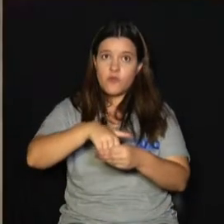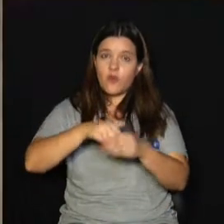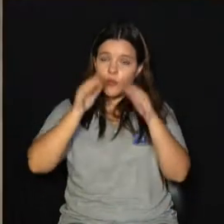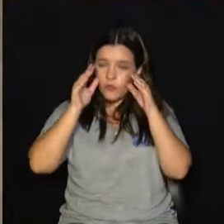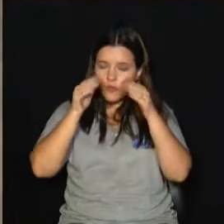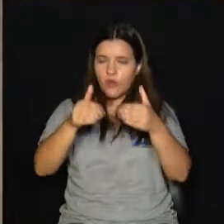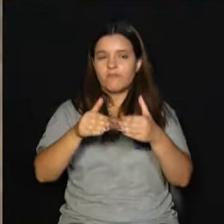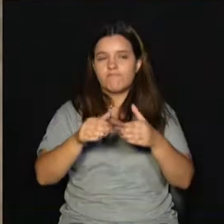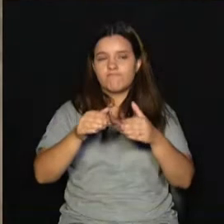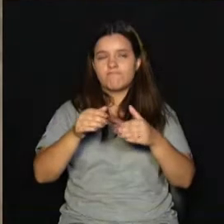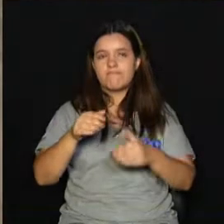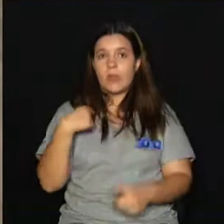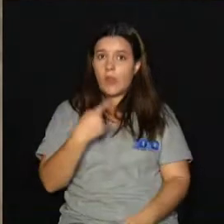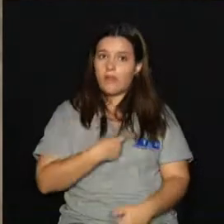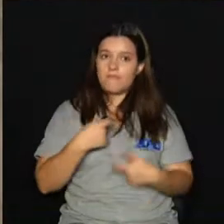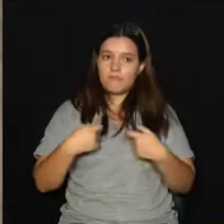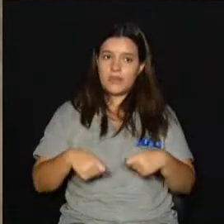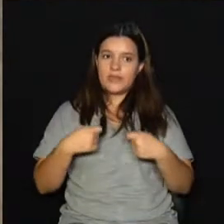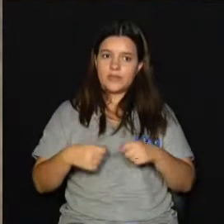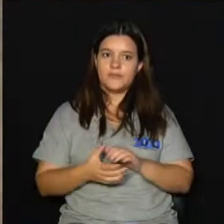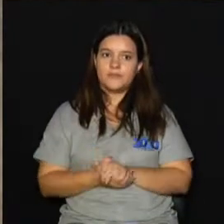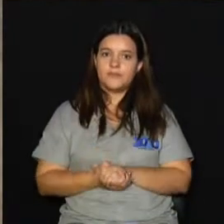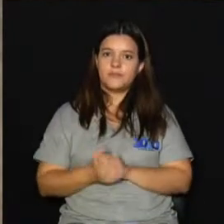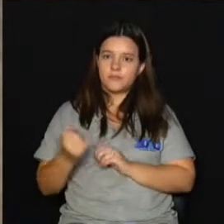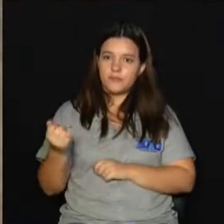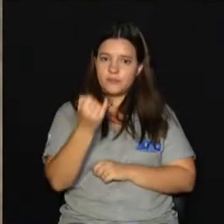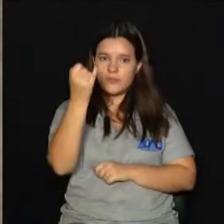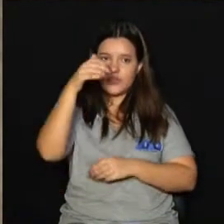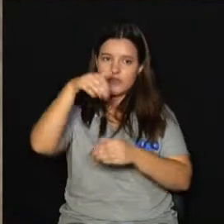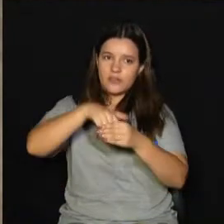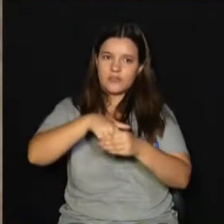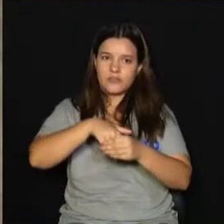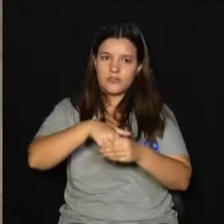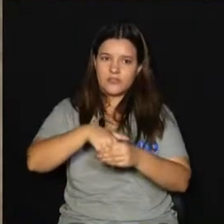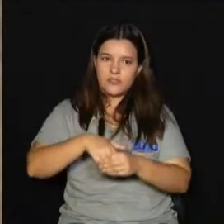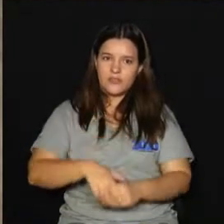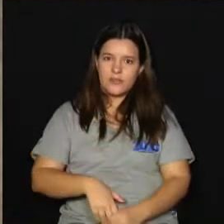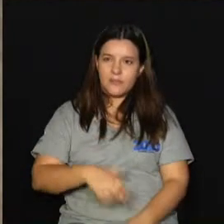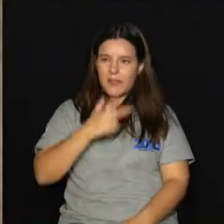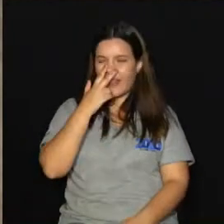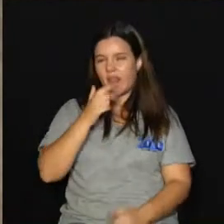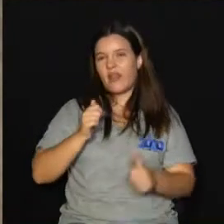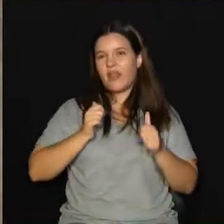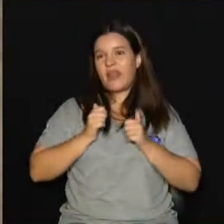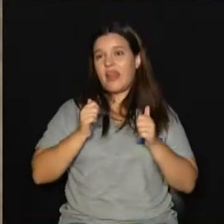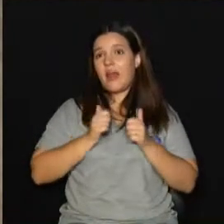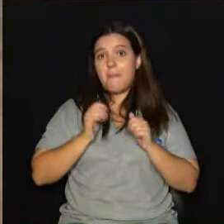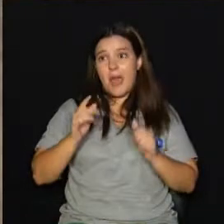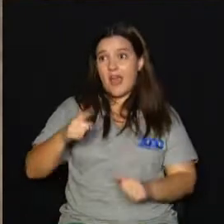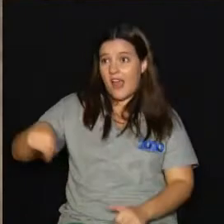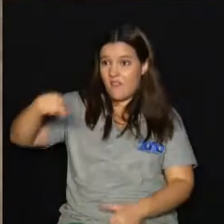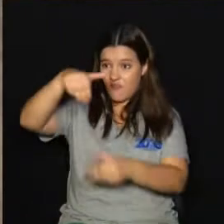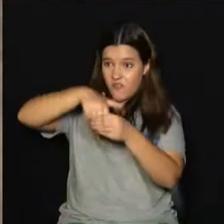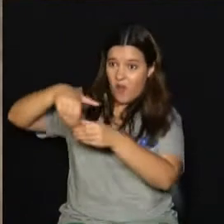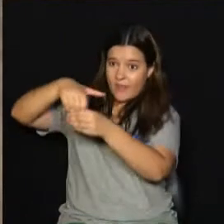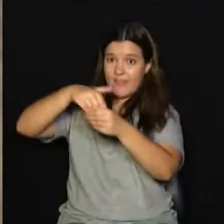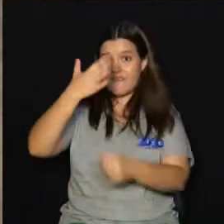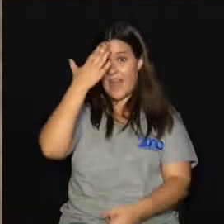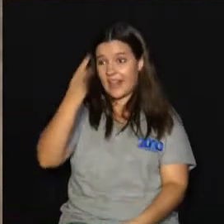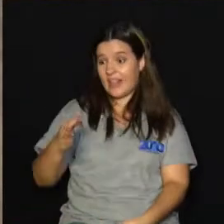muito importante ir votar, né? Tem aquela história de não deixar o outro decidir por você, né? A importância